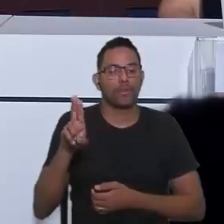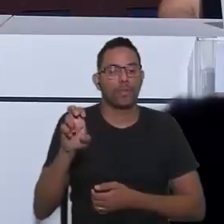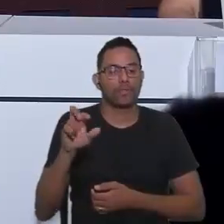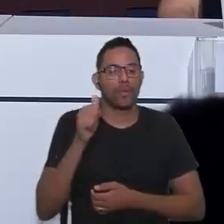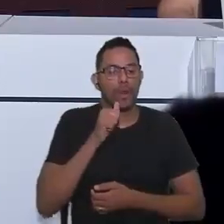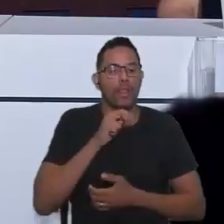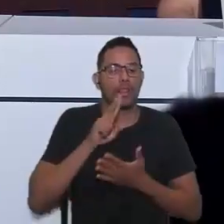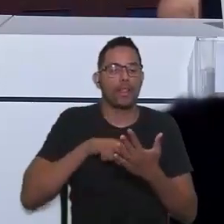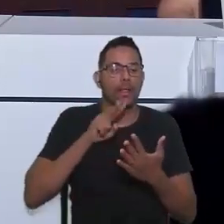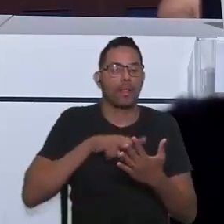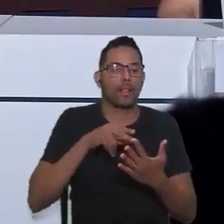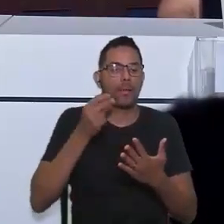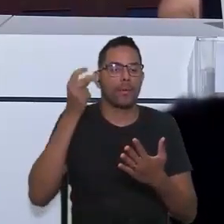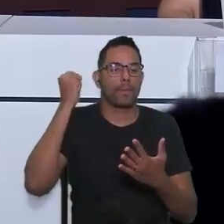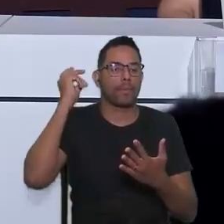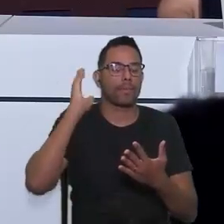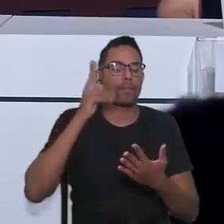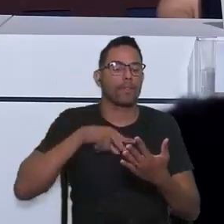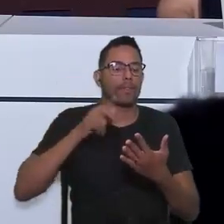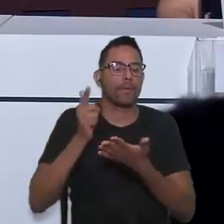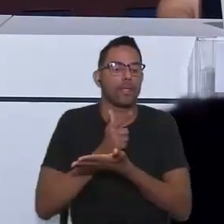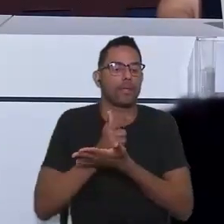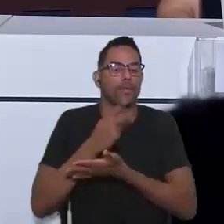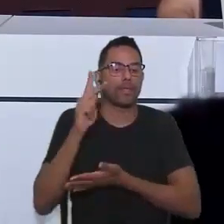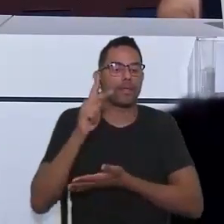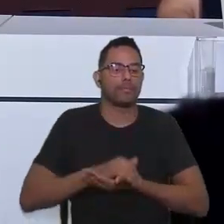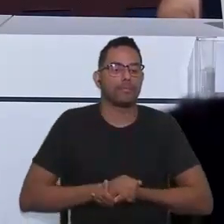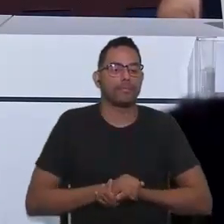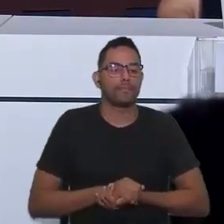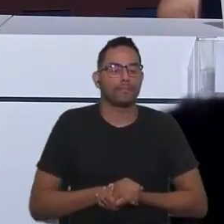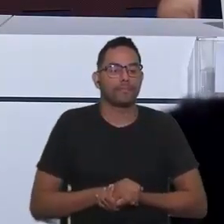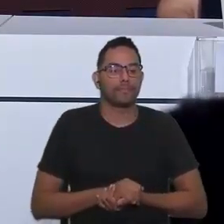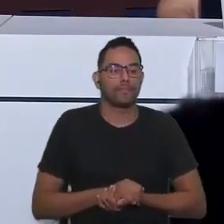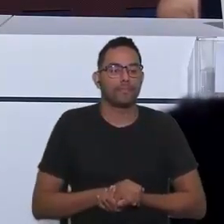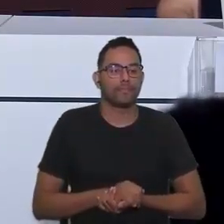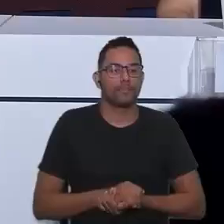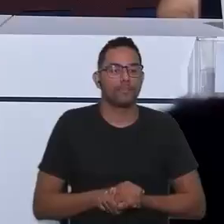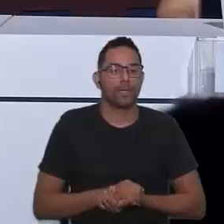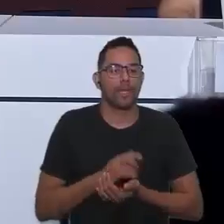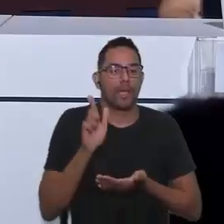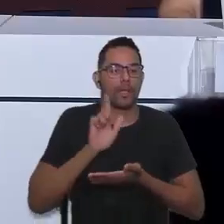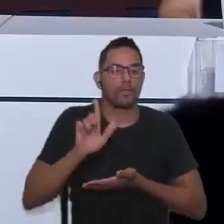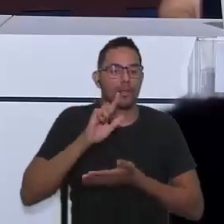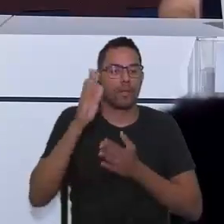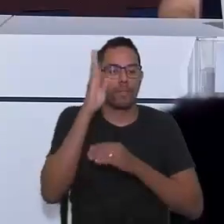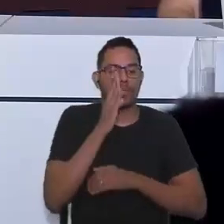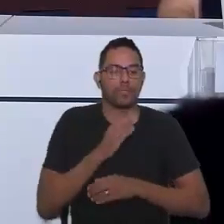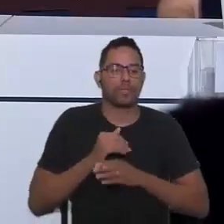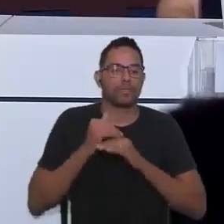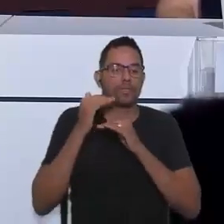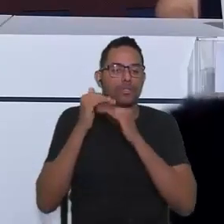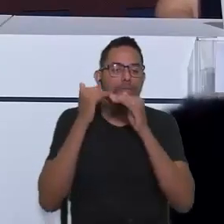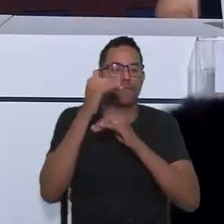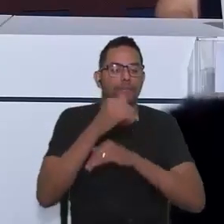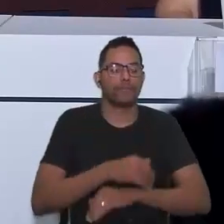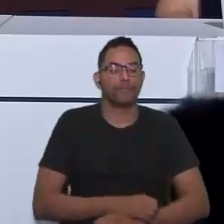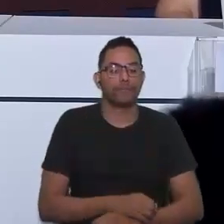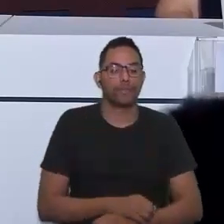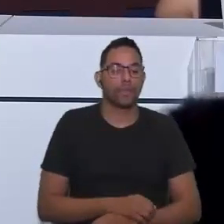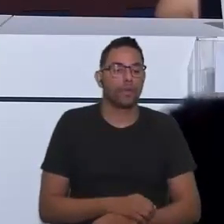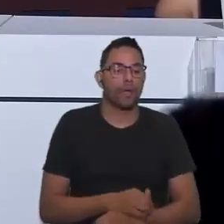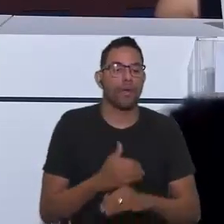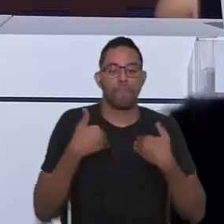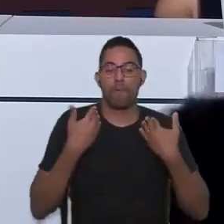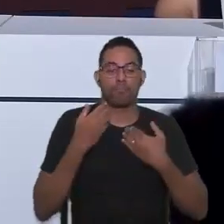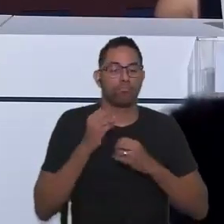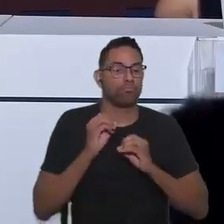tempo, desde há muito tempo. O seu livro é esse monumento que a literatura brasileira produziu. Não foi